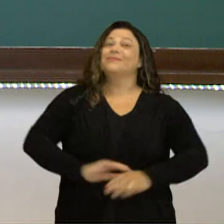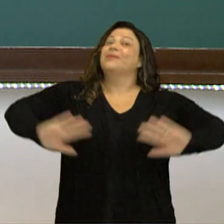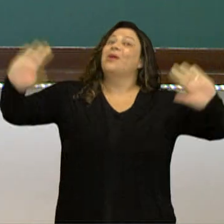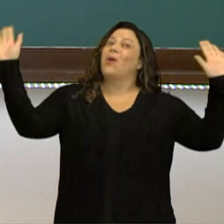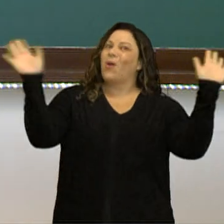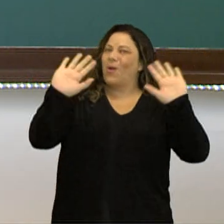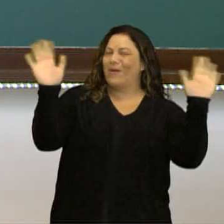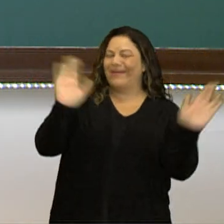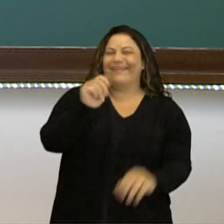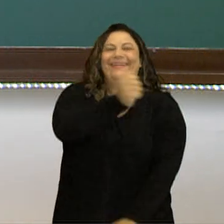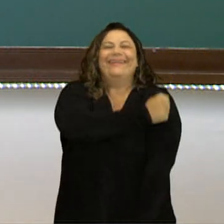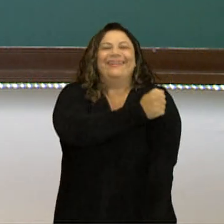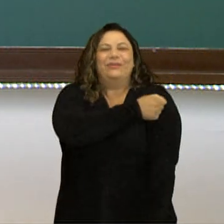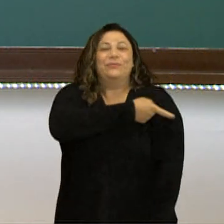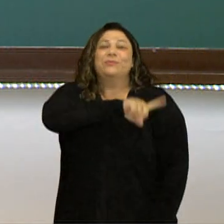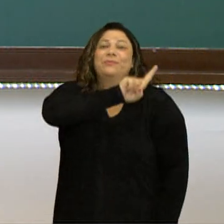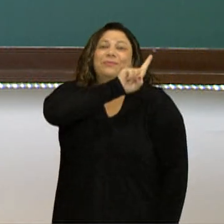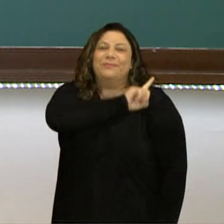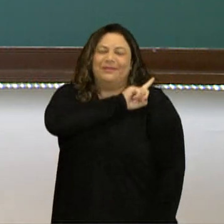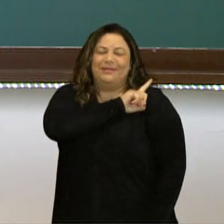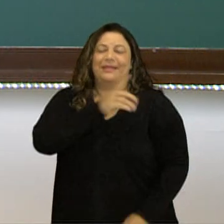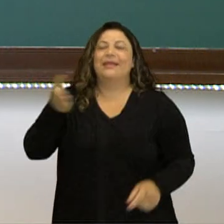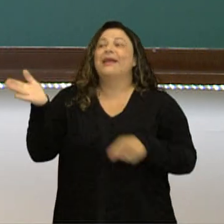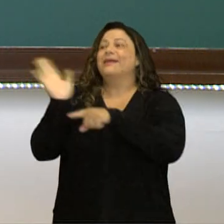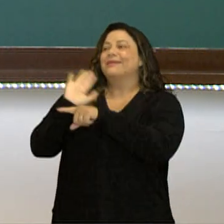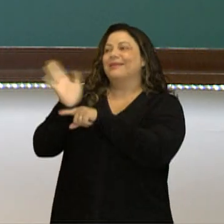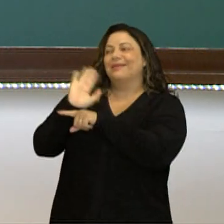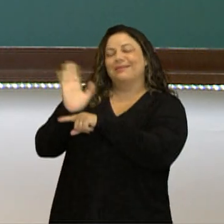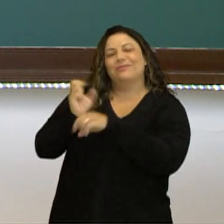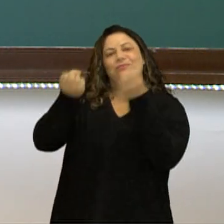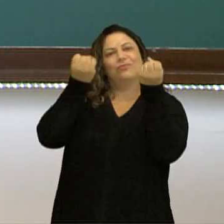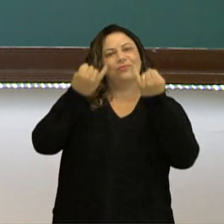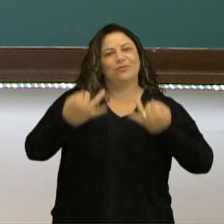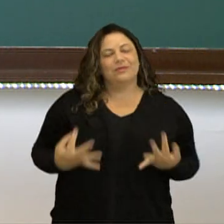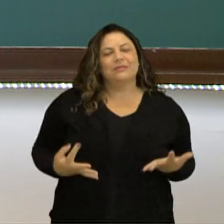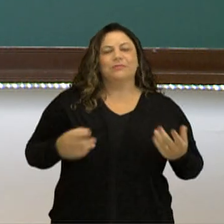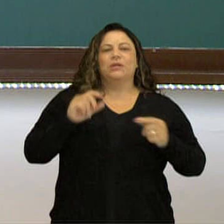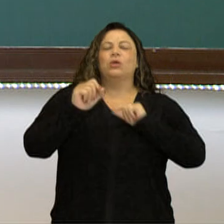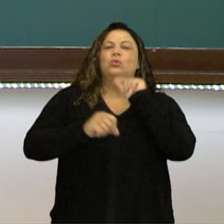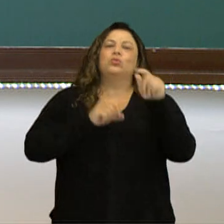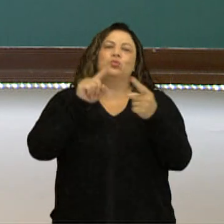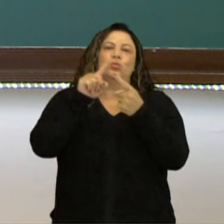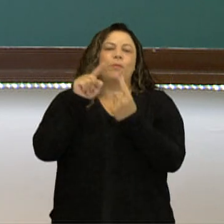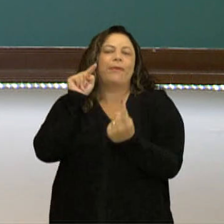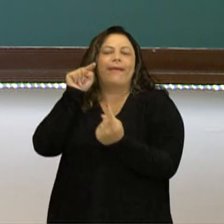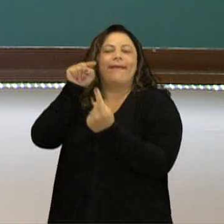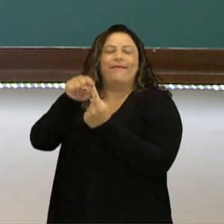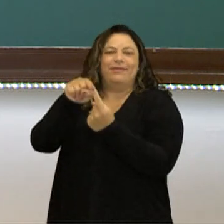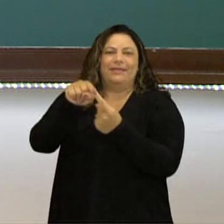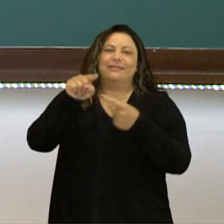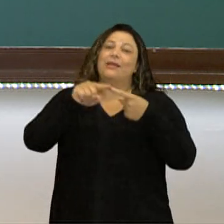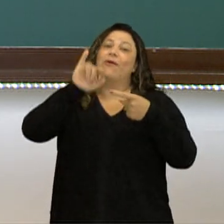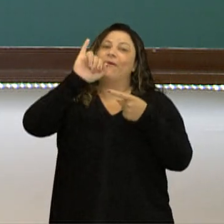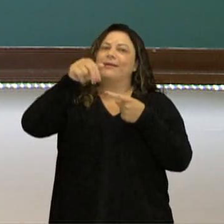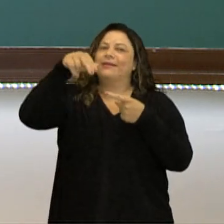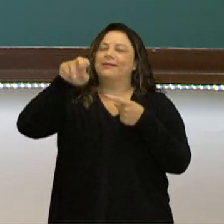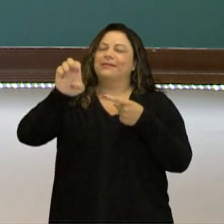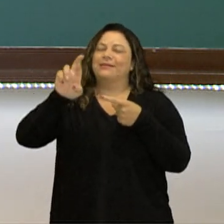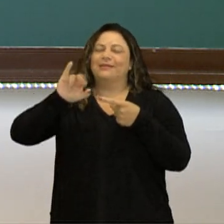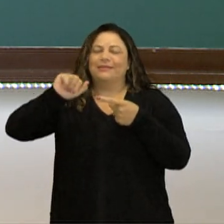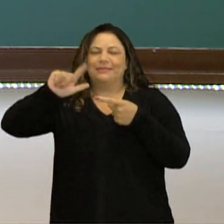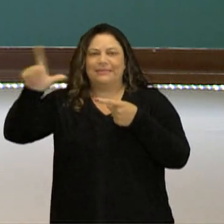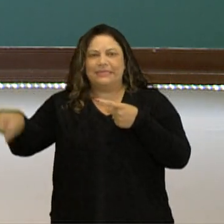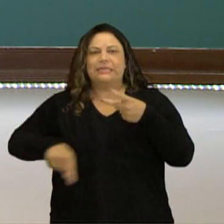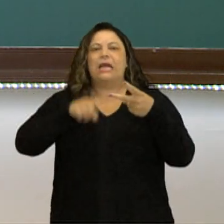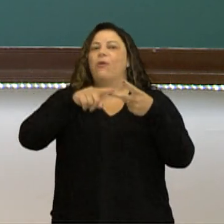Olá, estudantes da primeira série. Nesse vídeo vamos falar sobre referenciais inerciais e não inerciais e como eles